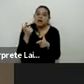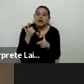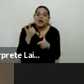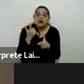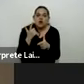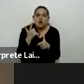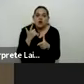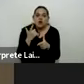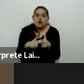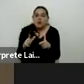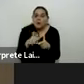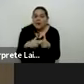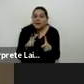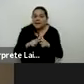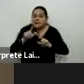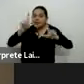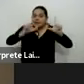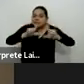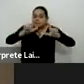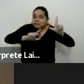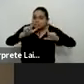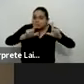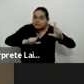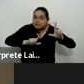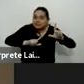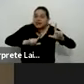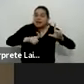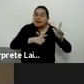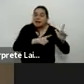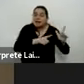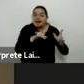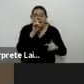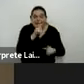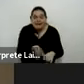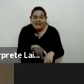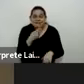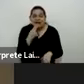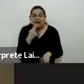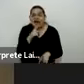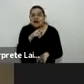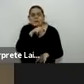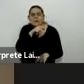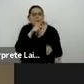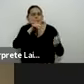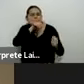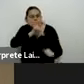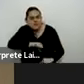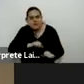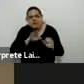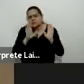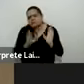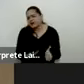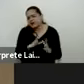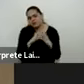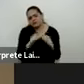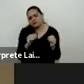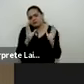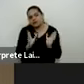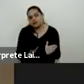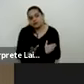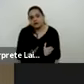quer enganar o povo, né? Diz que o pior já passou, mas o pior ainda não passou. Nós estamos na média.